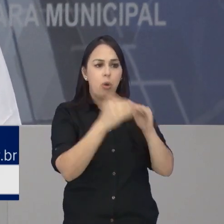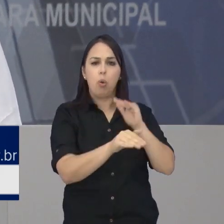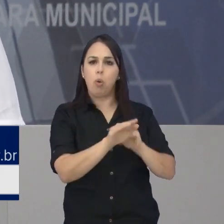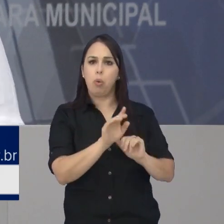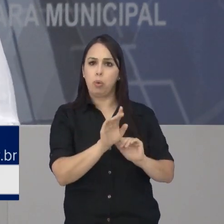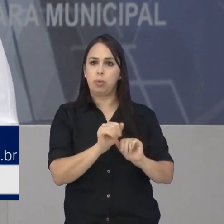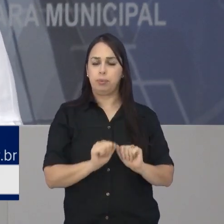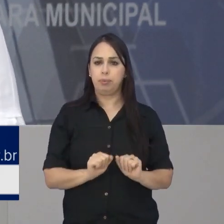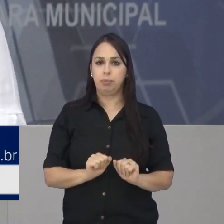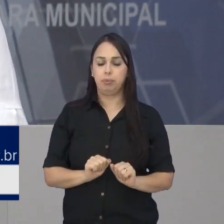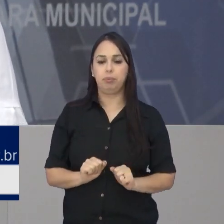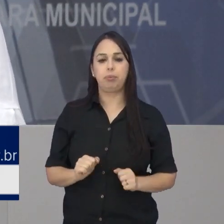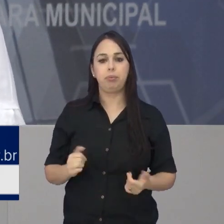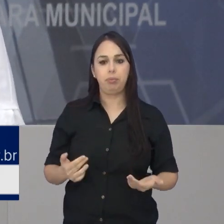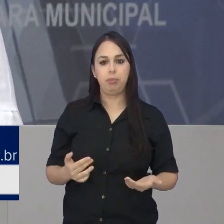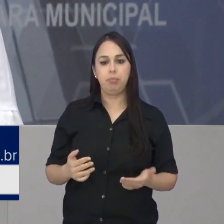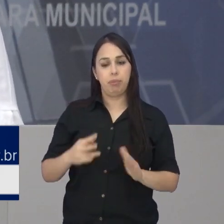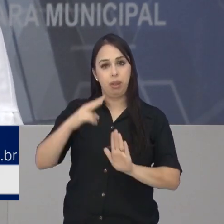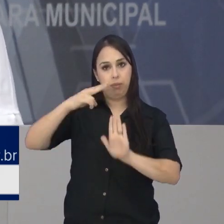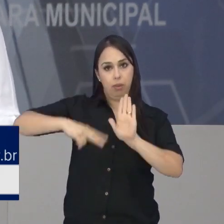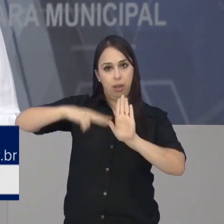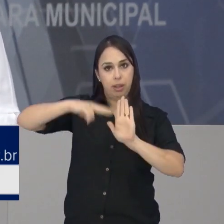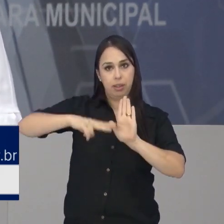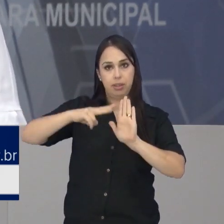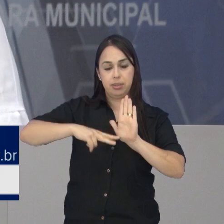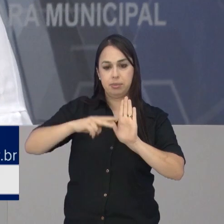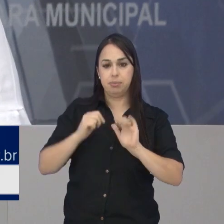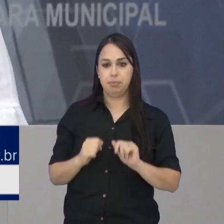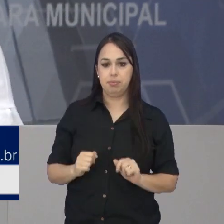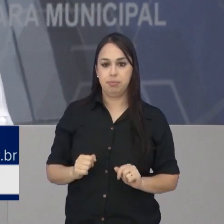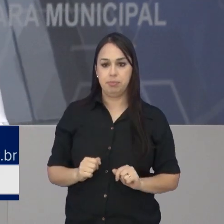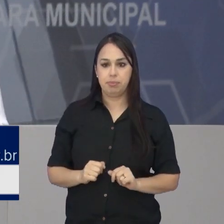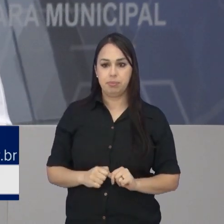contrário, né? Então eu só vou ler aqui porque